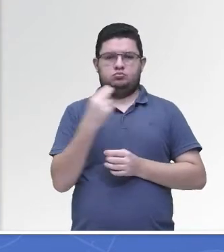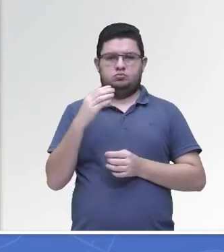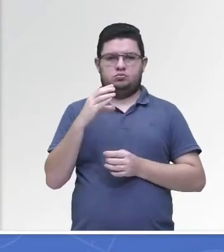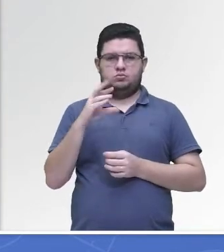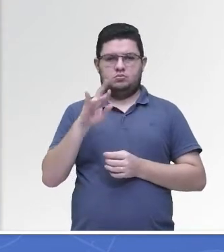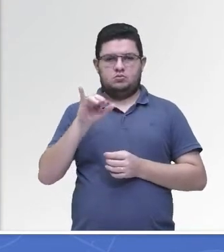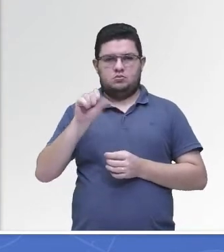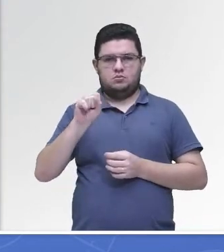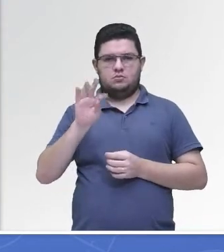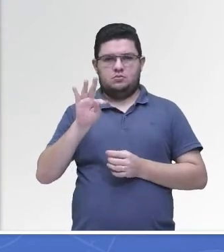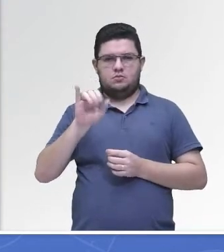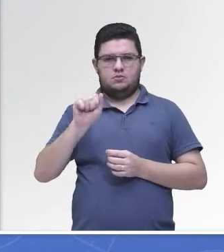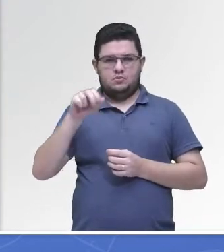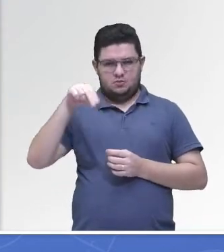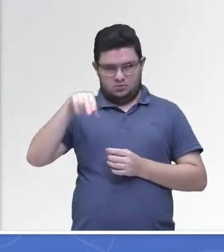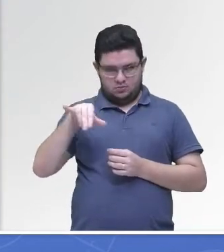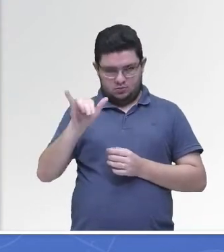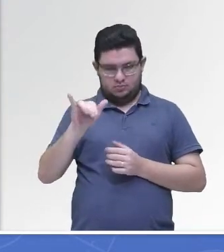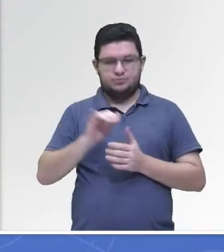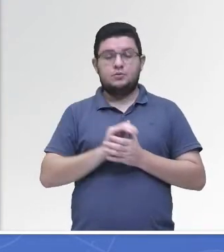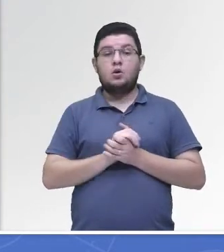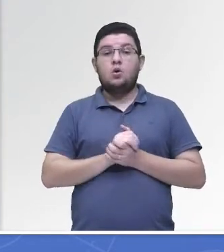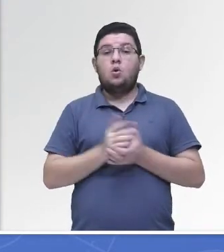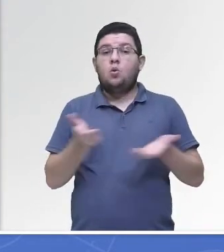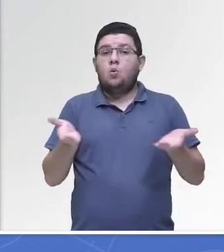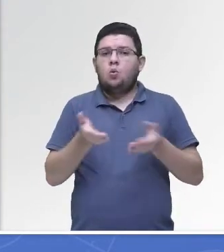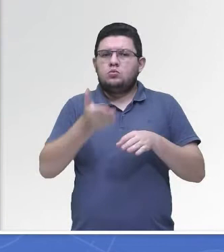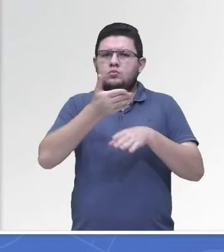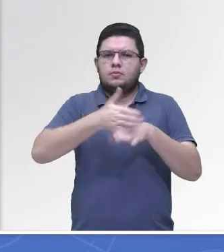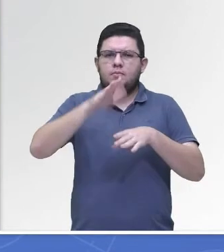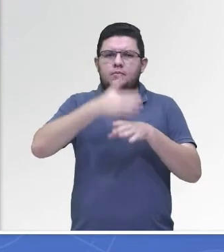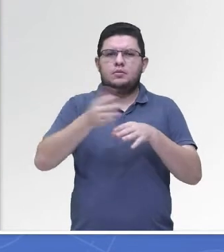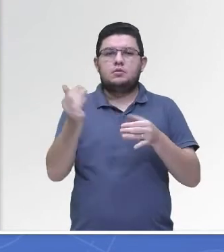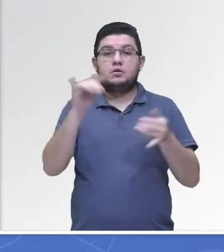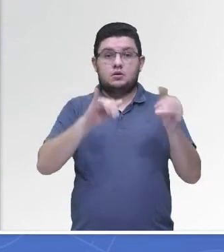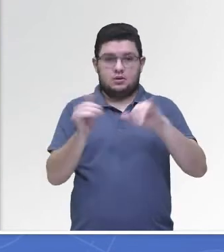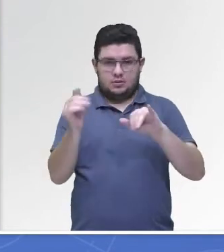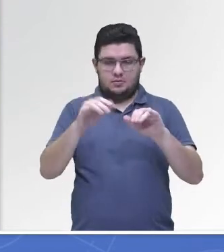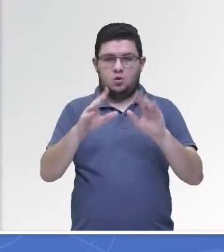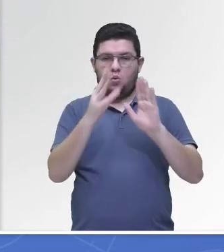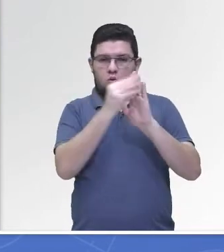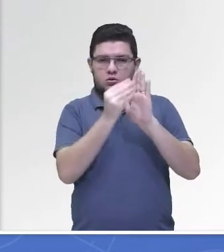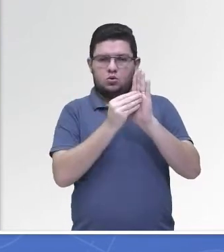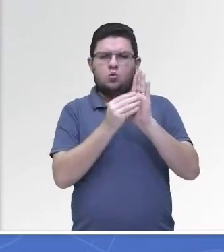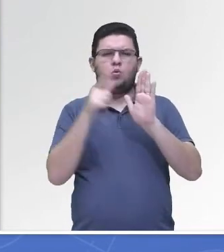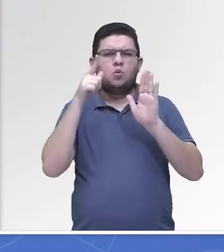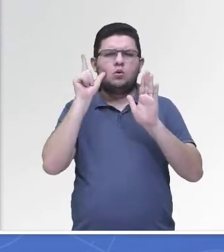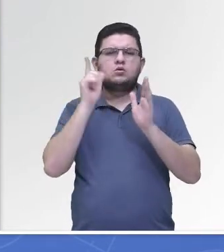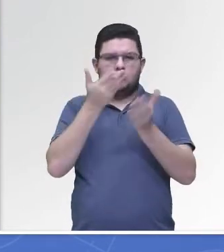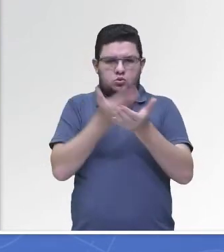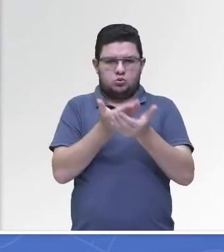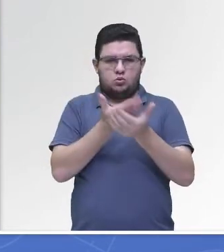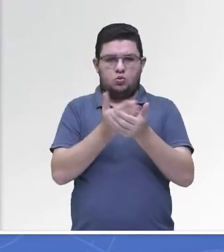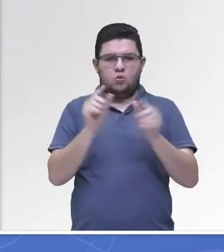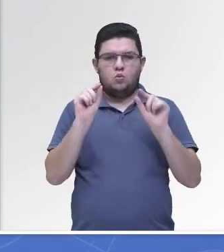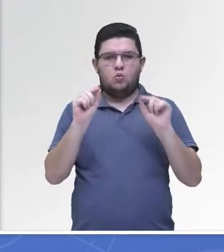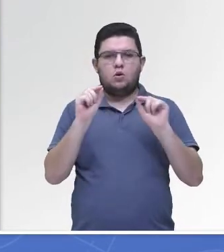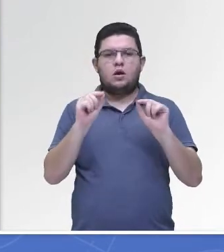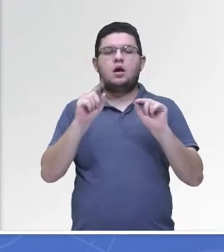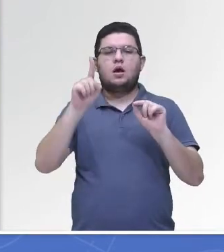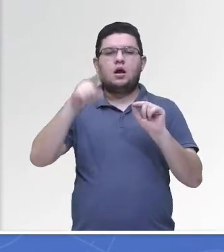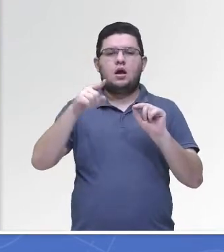nós vamos com Praticando Química, com um conteúdo da última aula, que é classificação do átomo de